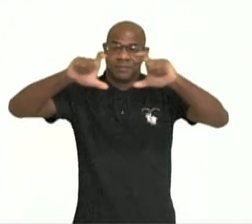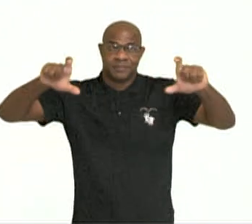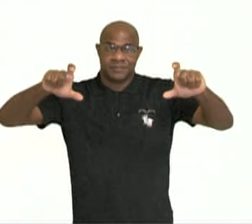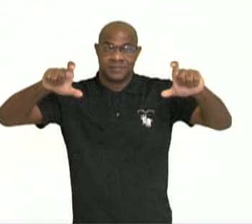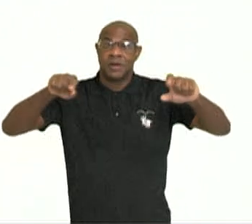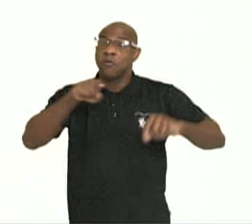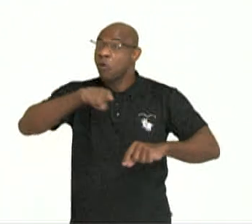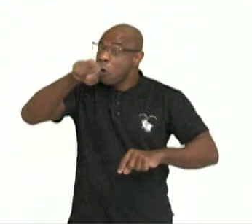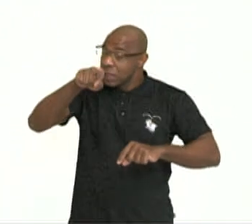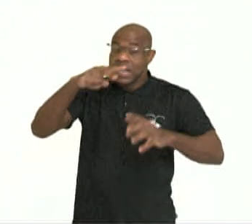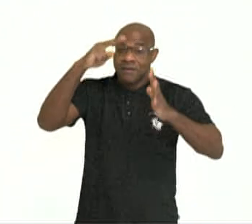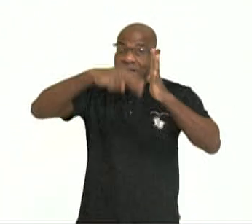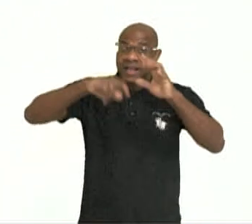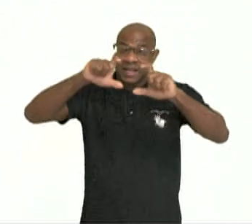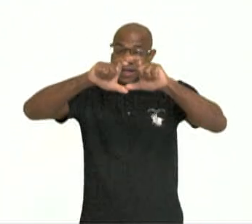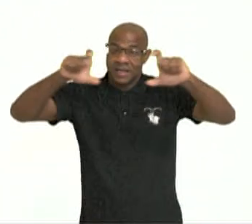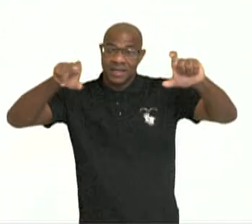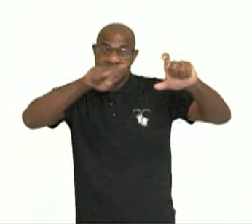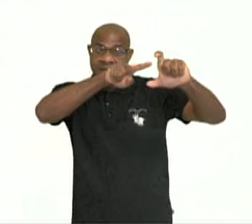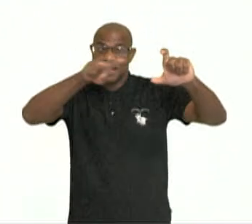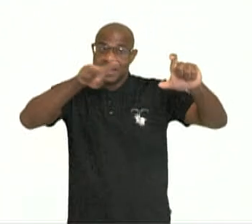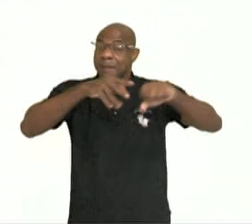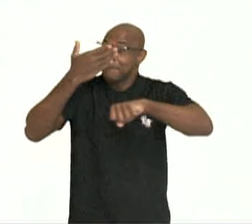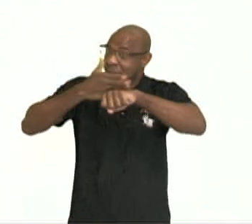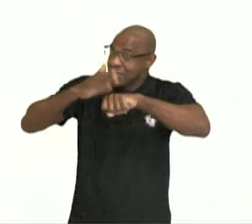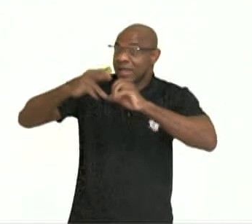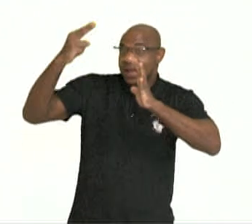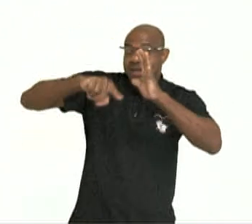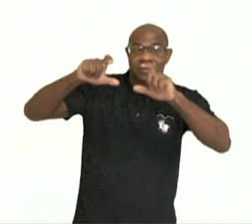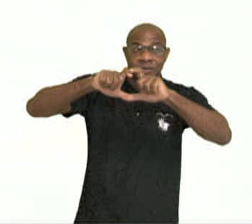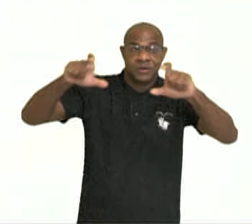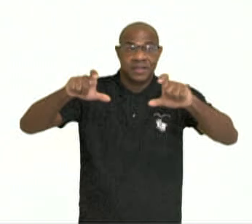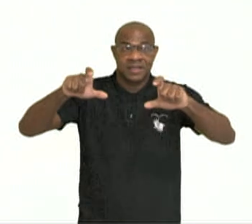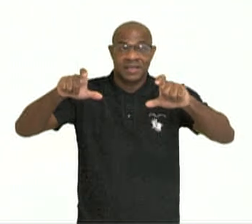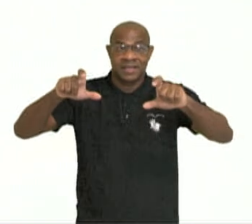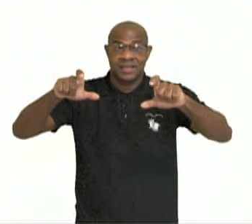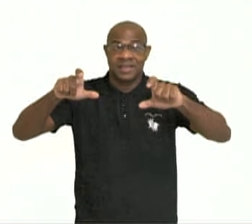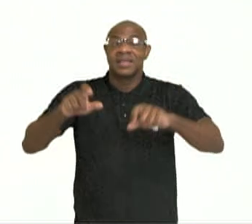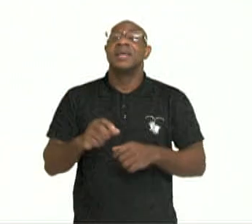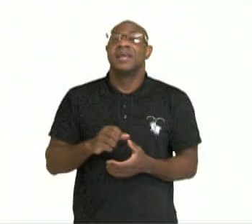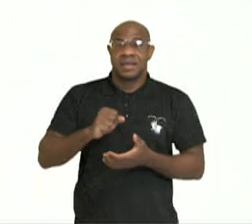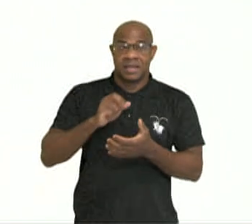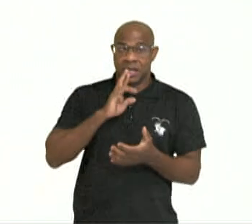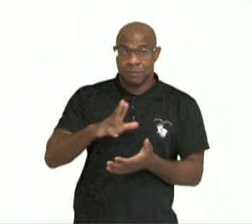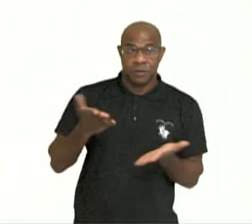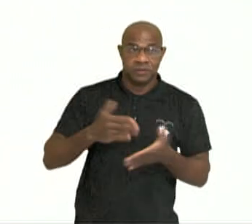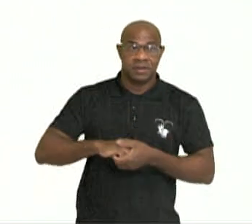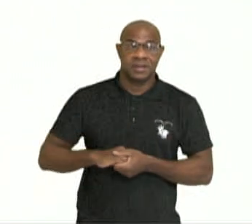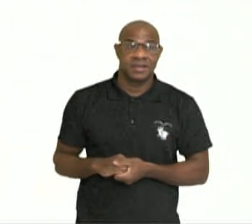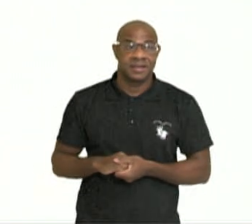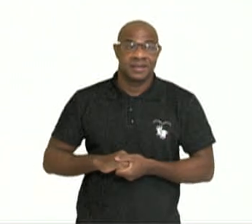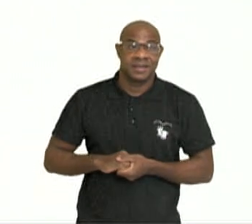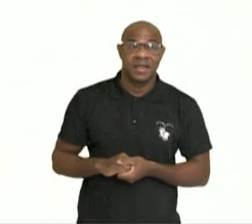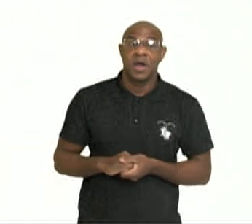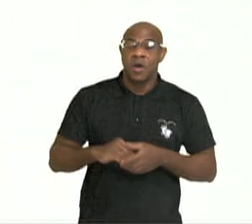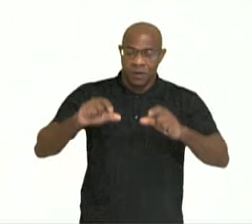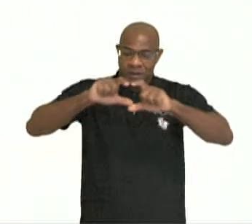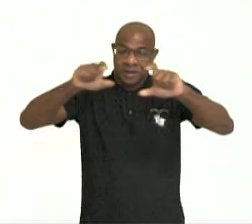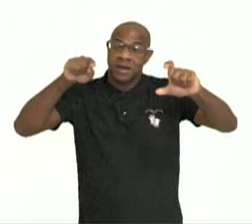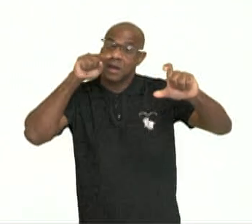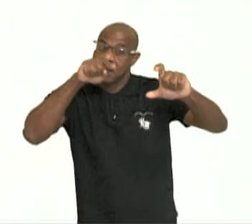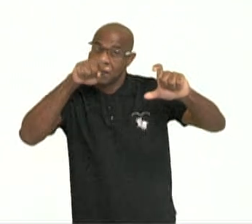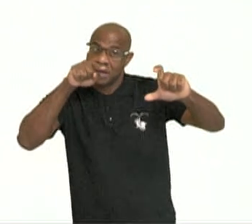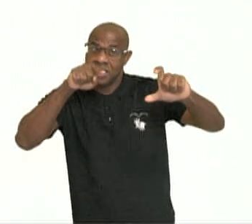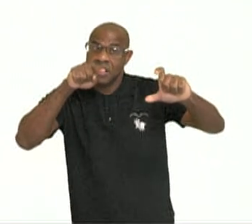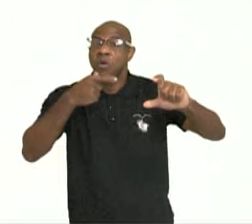que você leia, tá? Pratica a leitura e o exercício é: segundo o trecho,